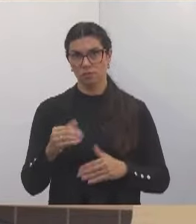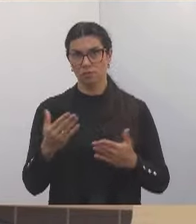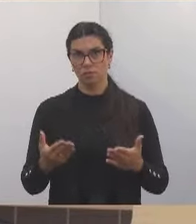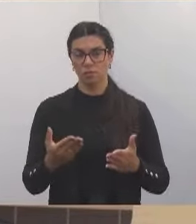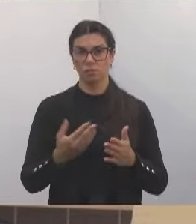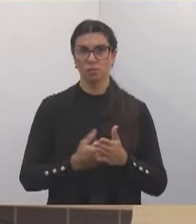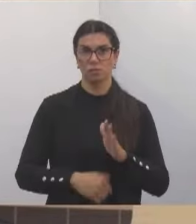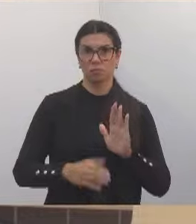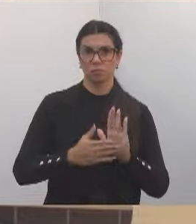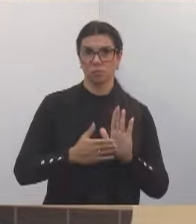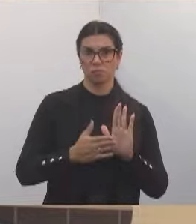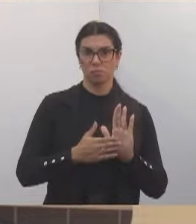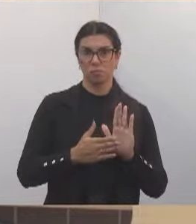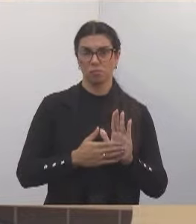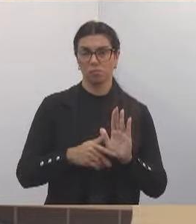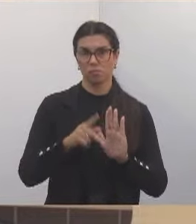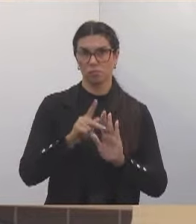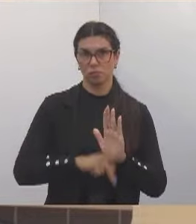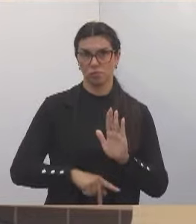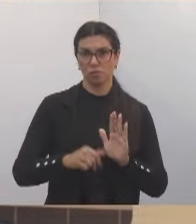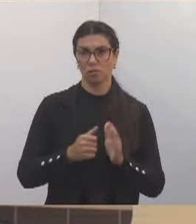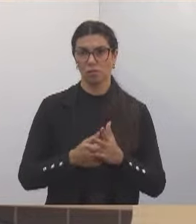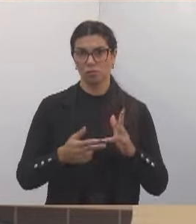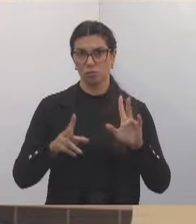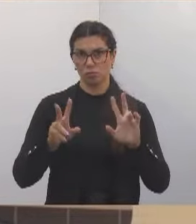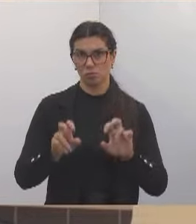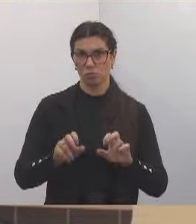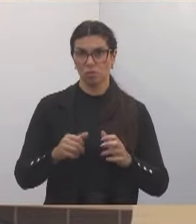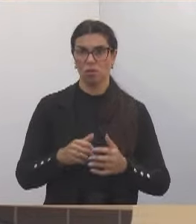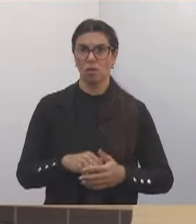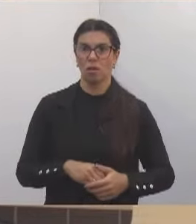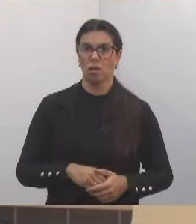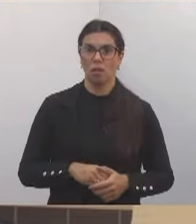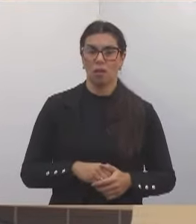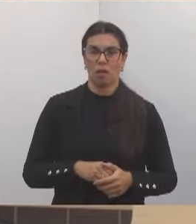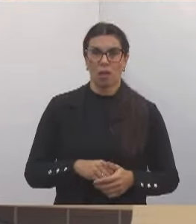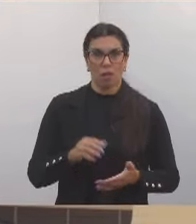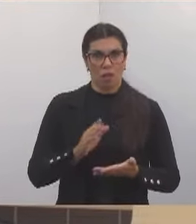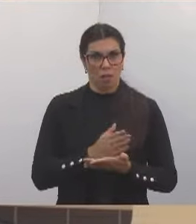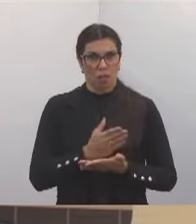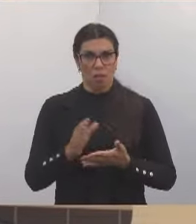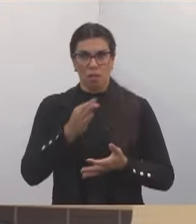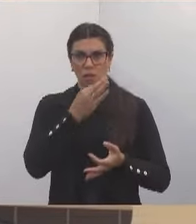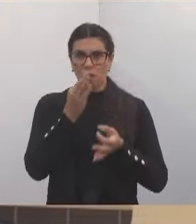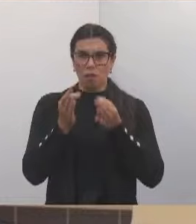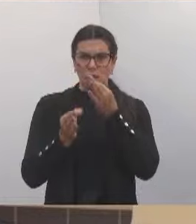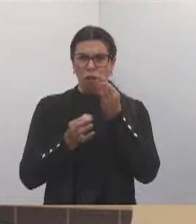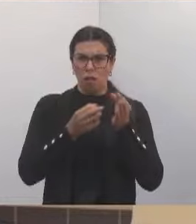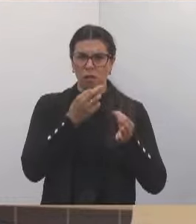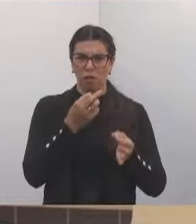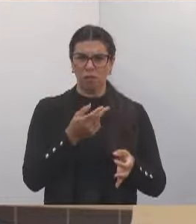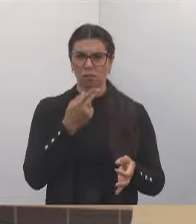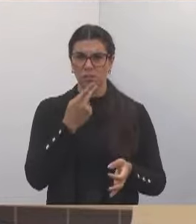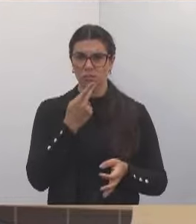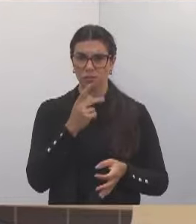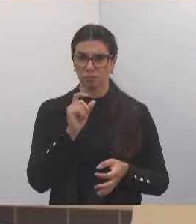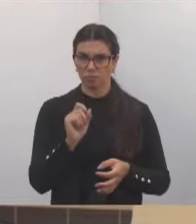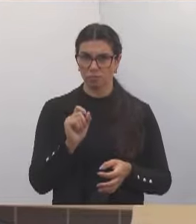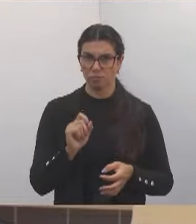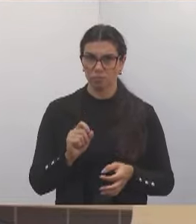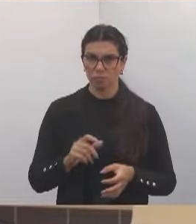natureza, é para que a gente, e aí eu já ouvi algumas opiniões, está jogando para a torcida.